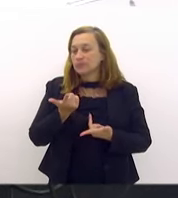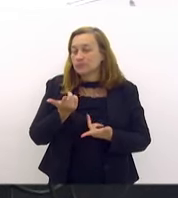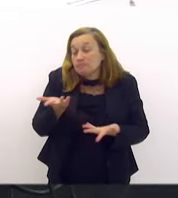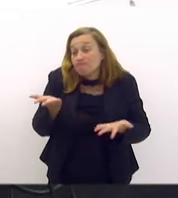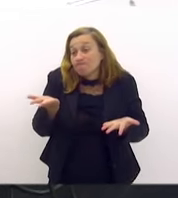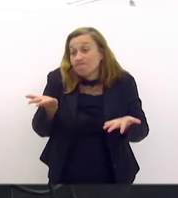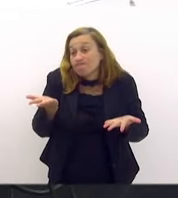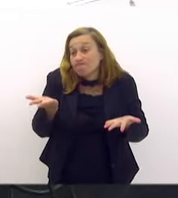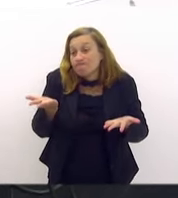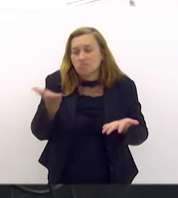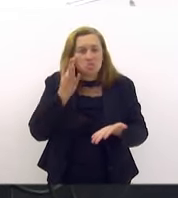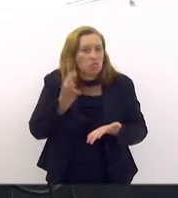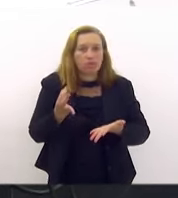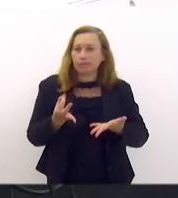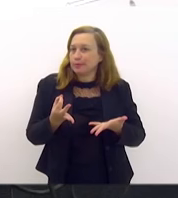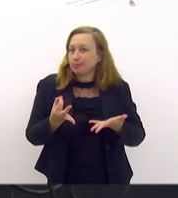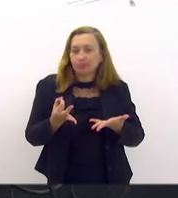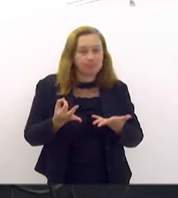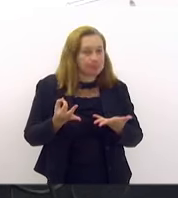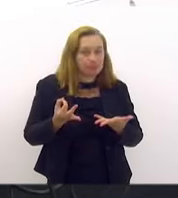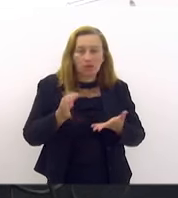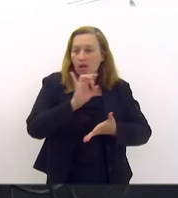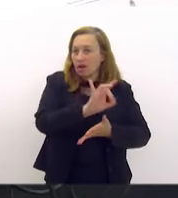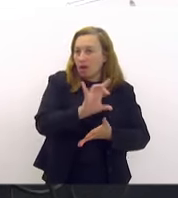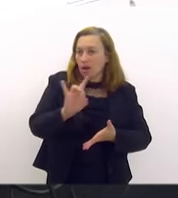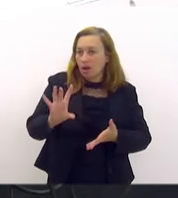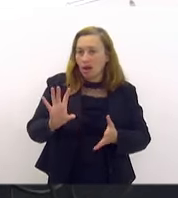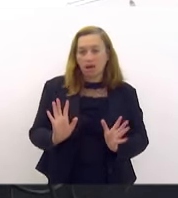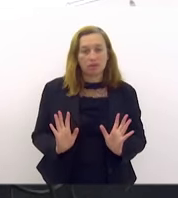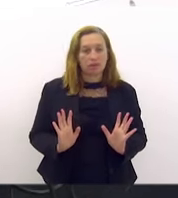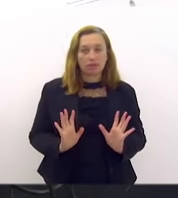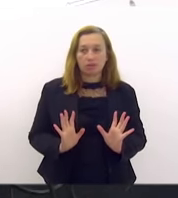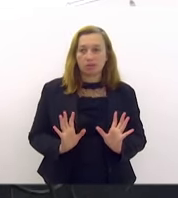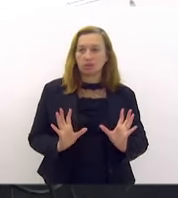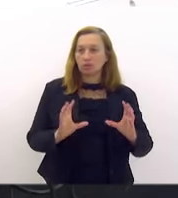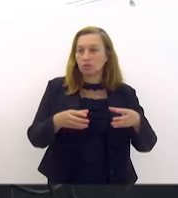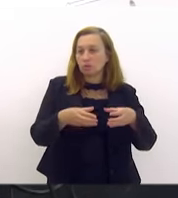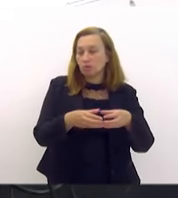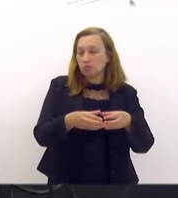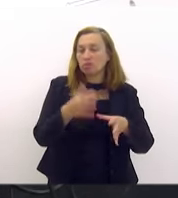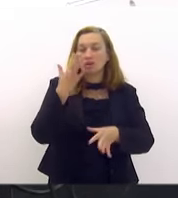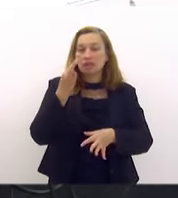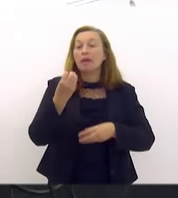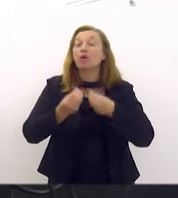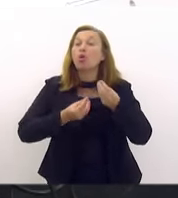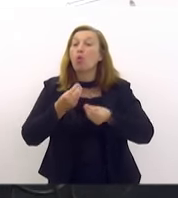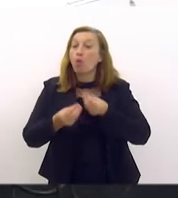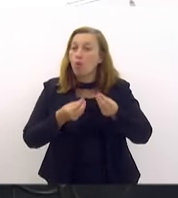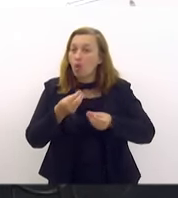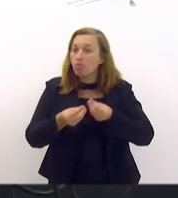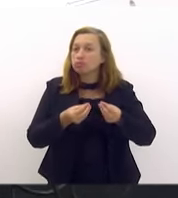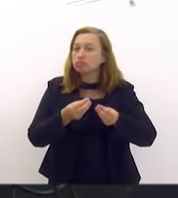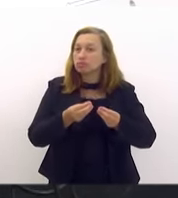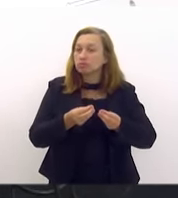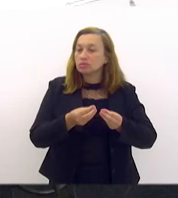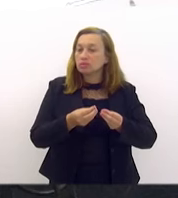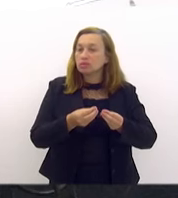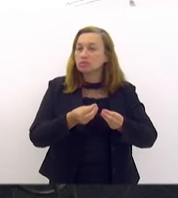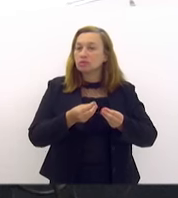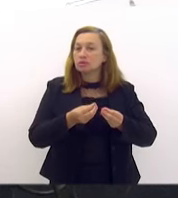enfim não sabemos cada órgão eh sabe como se processa uma